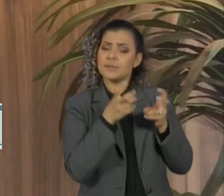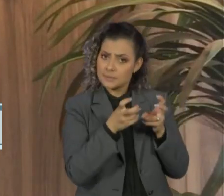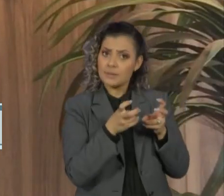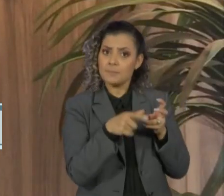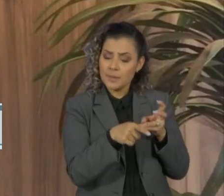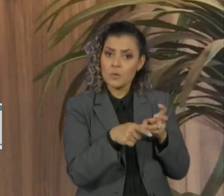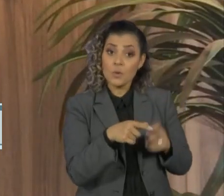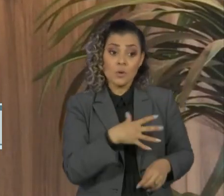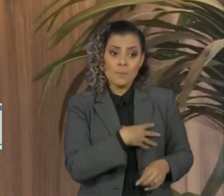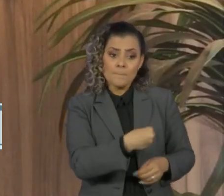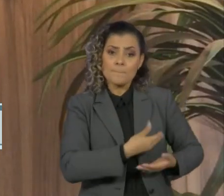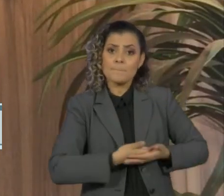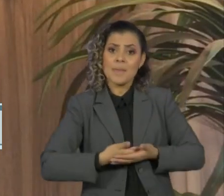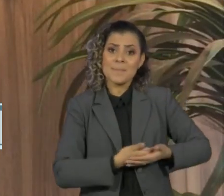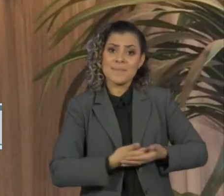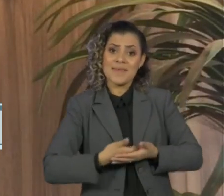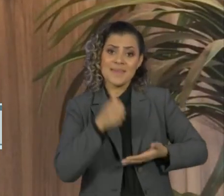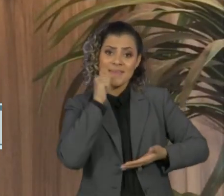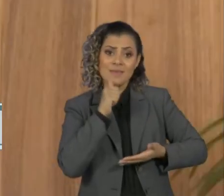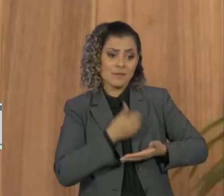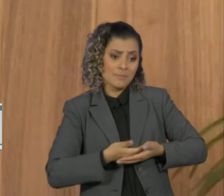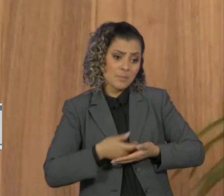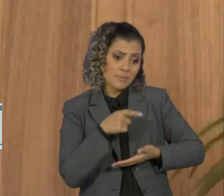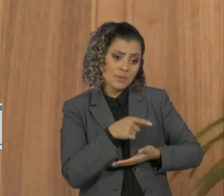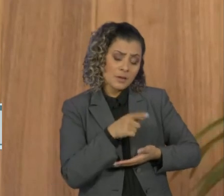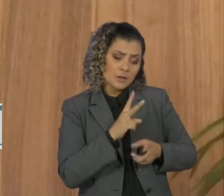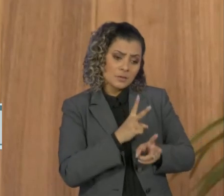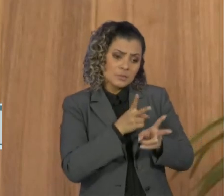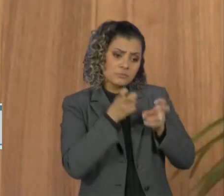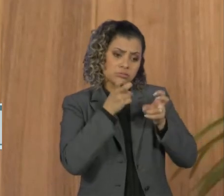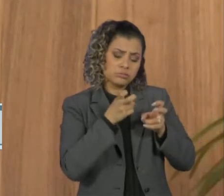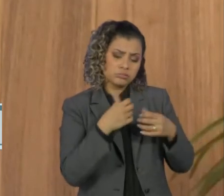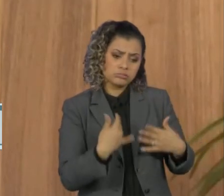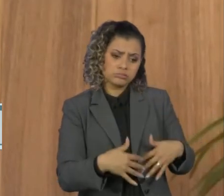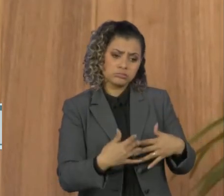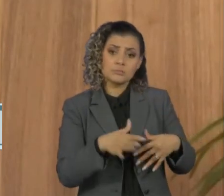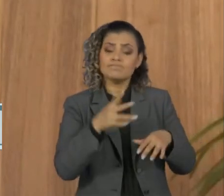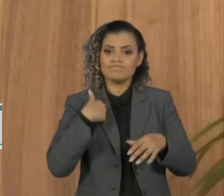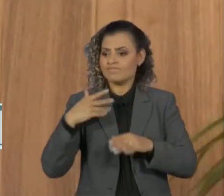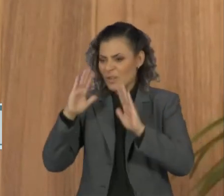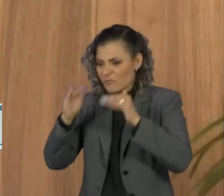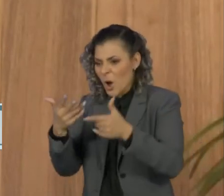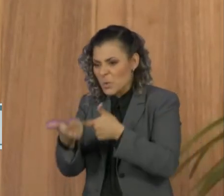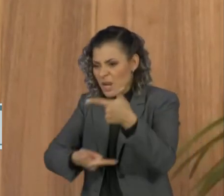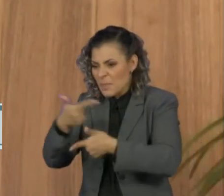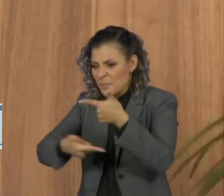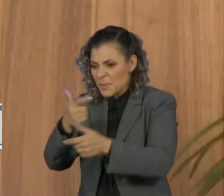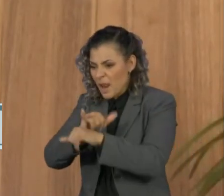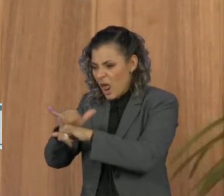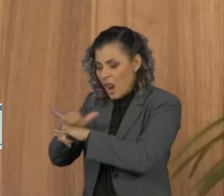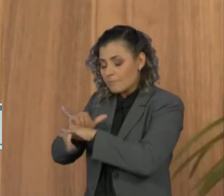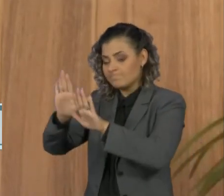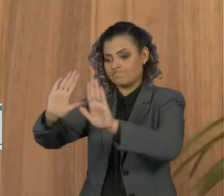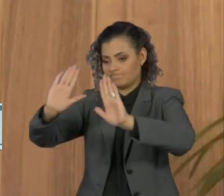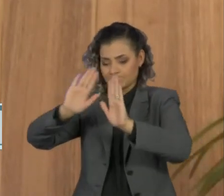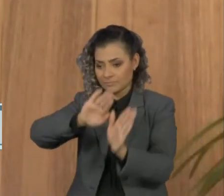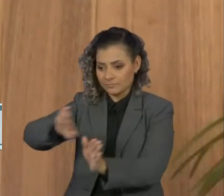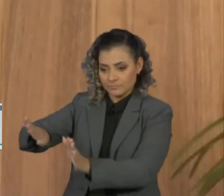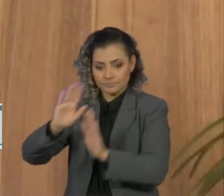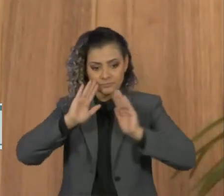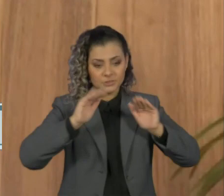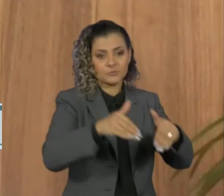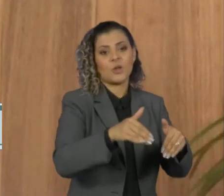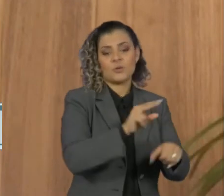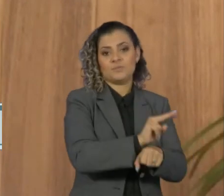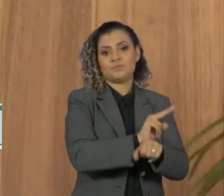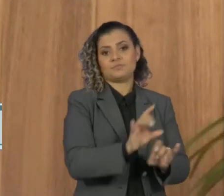alguns sinais que nos preocuparam em nossa bebezinha. Depois de anos de dedicação intensa à Lava Jato, eu acredito que agora é hora de eu me dedicar,